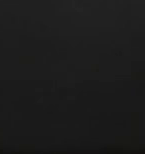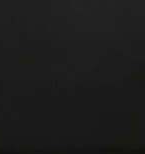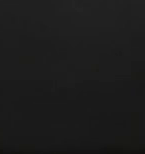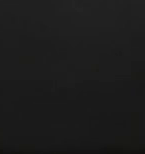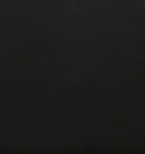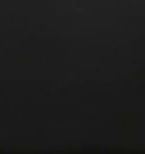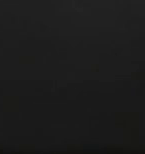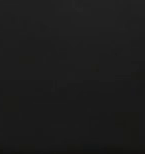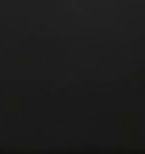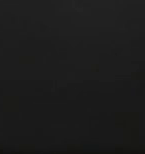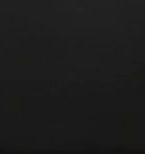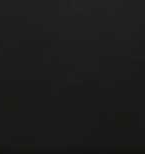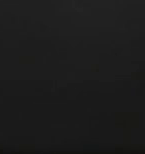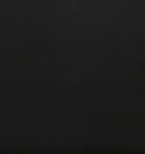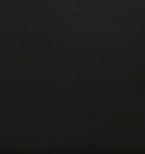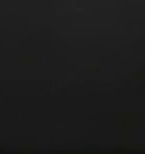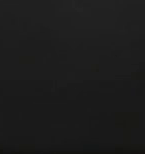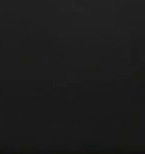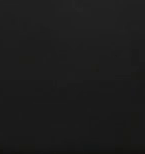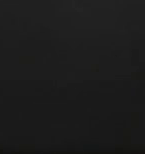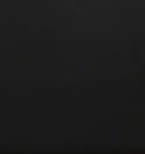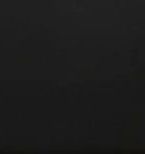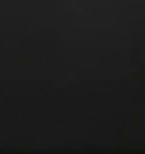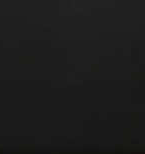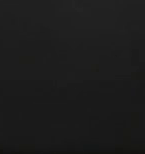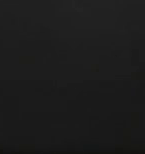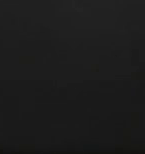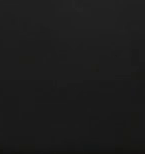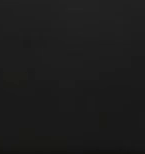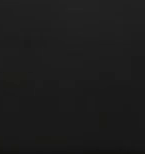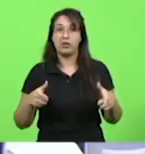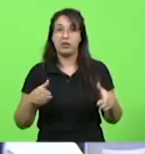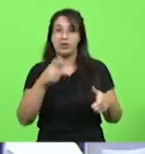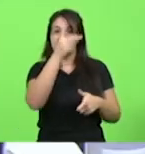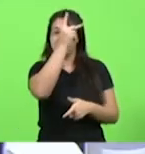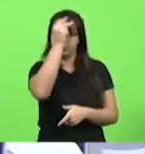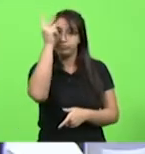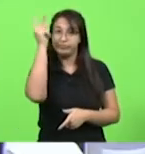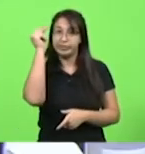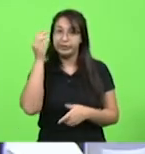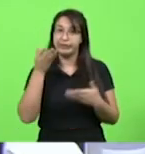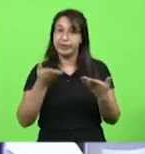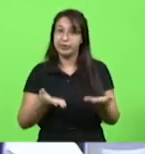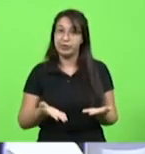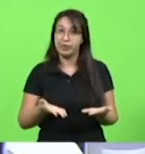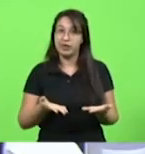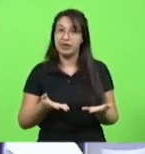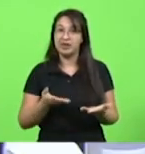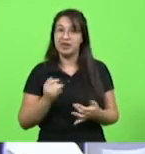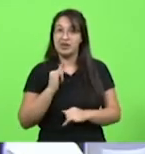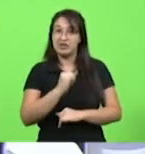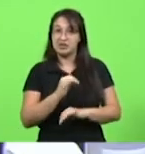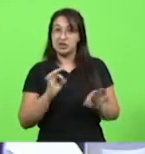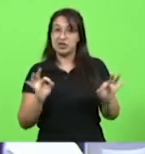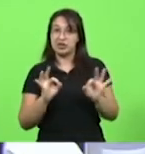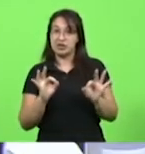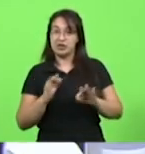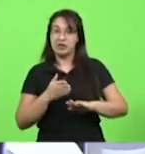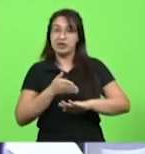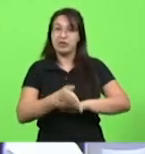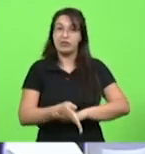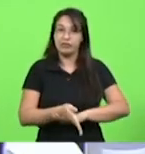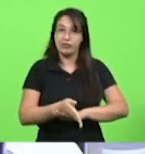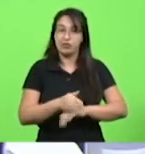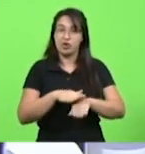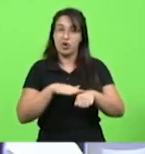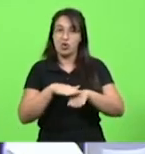criticando a tentativa de compra de vacinas por governadores e prefeitos teve Prefeito desavisado que foi na conversa dessa meia dúzia